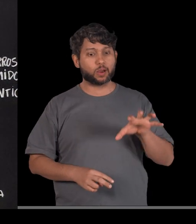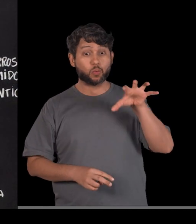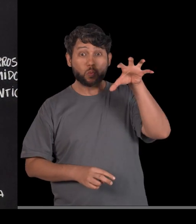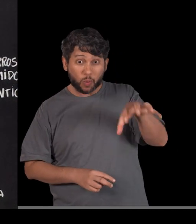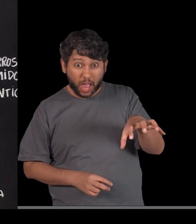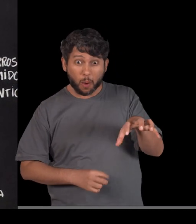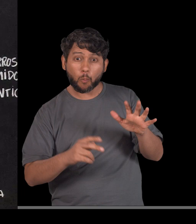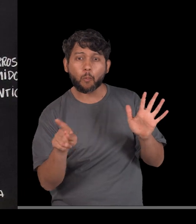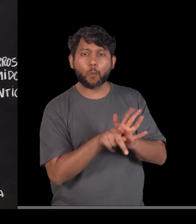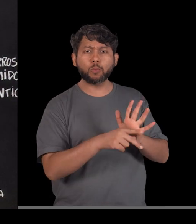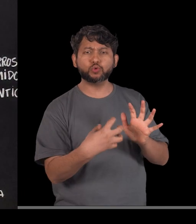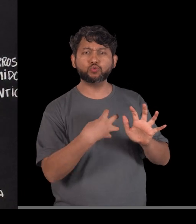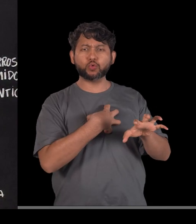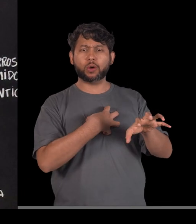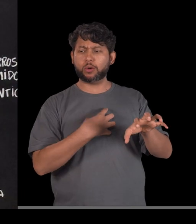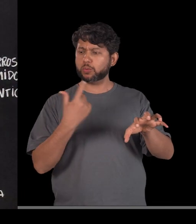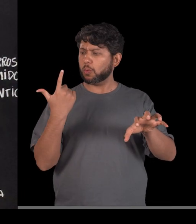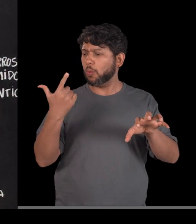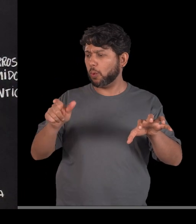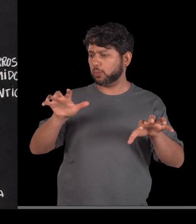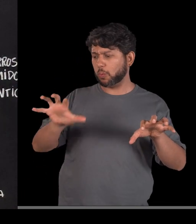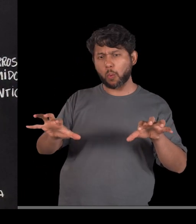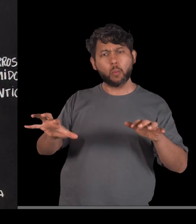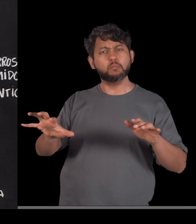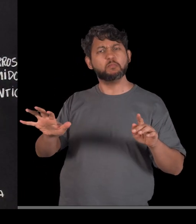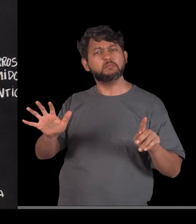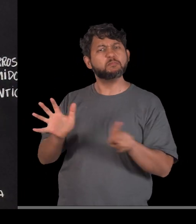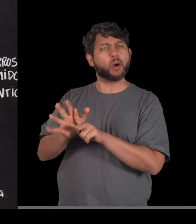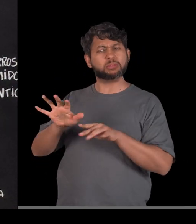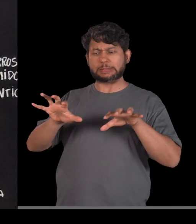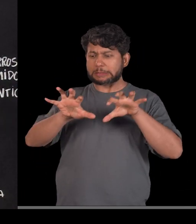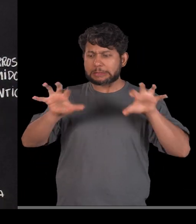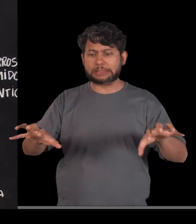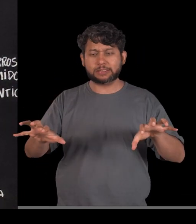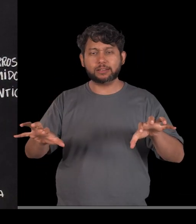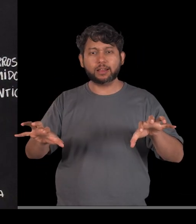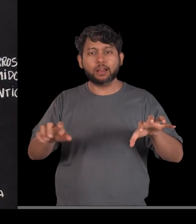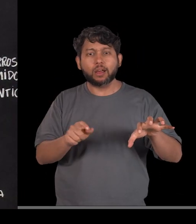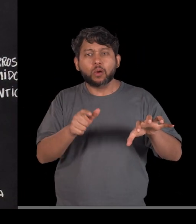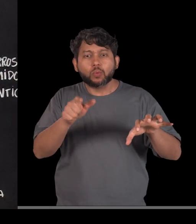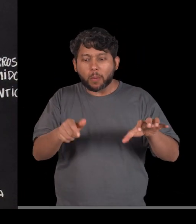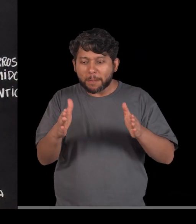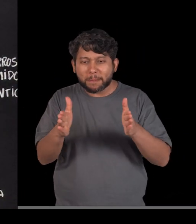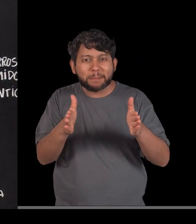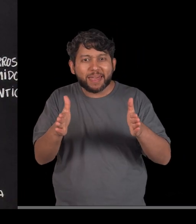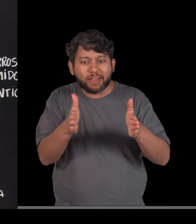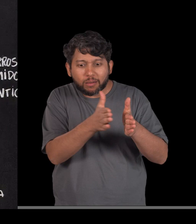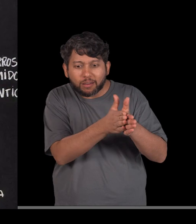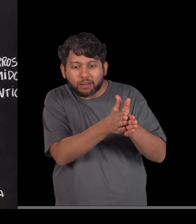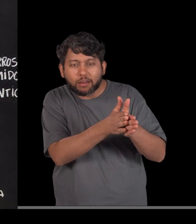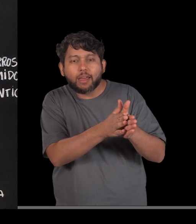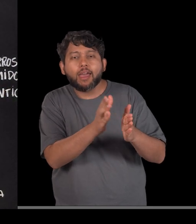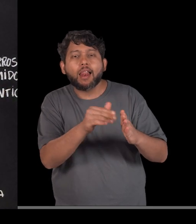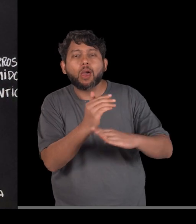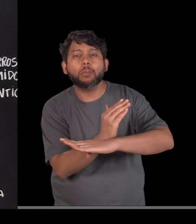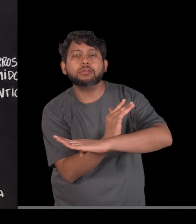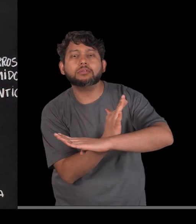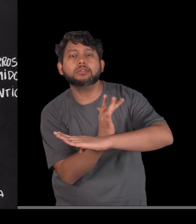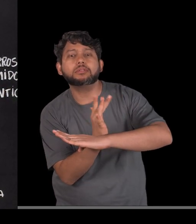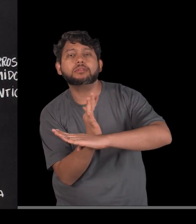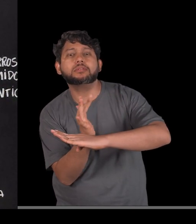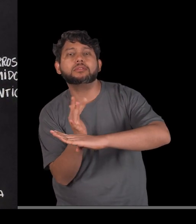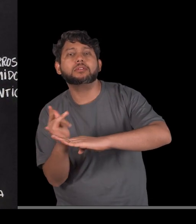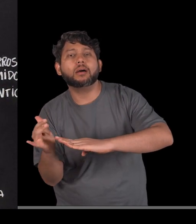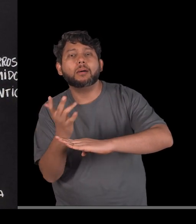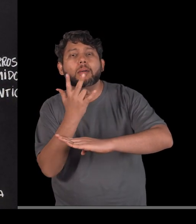não possuem especificamente um domínio ou uma característica específica, ok? Na